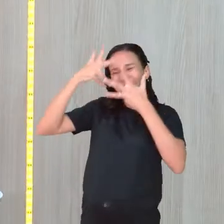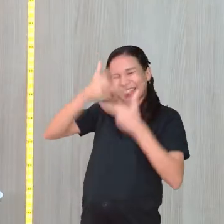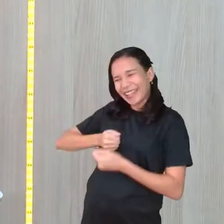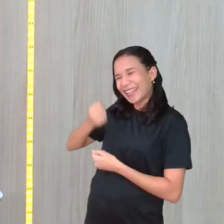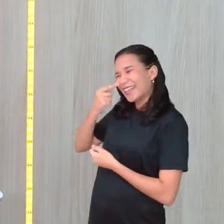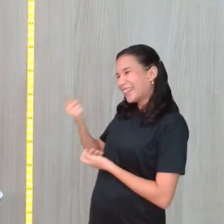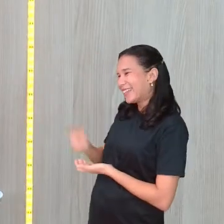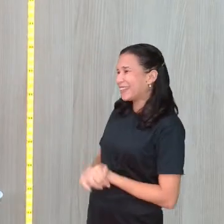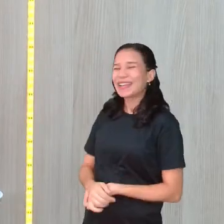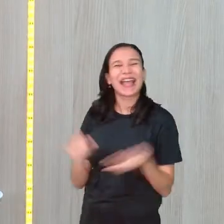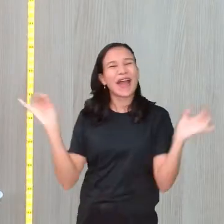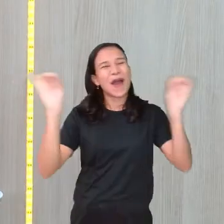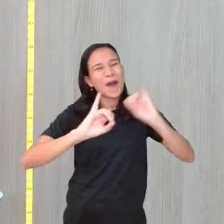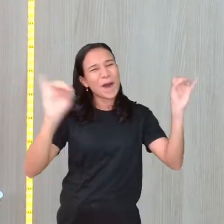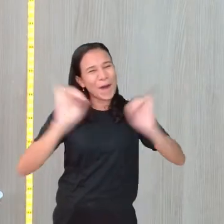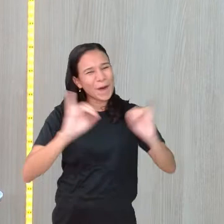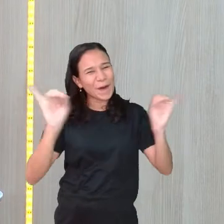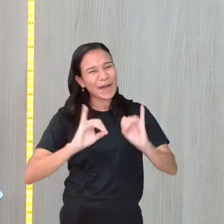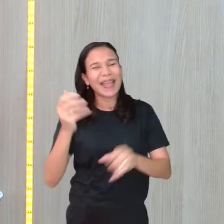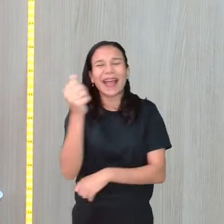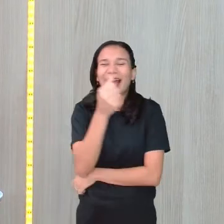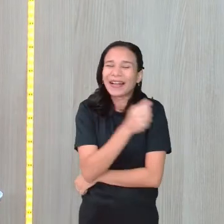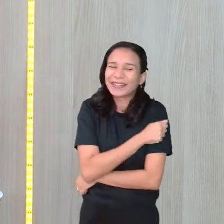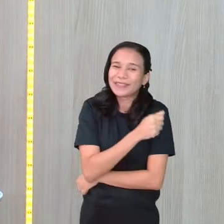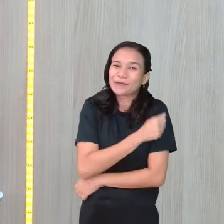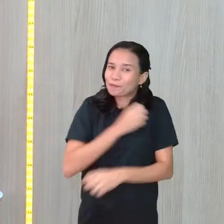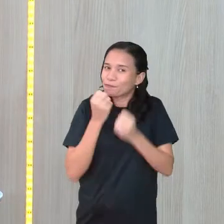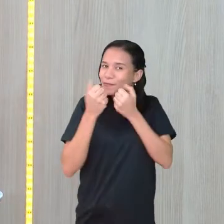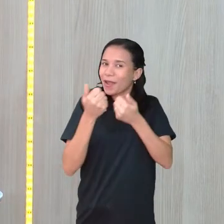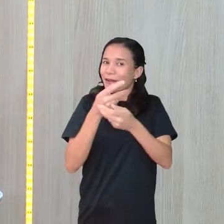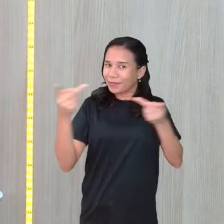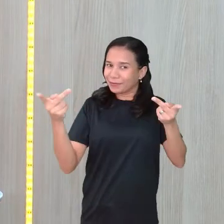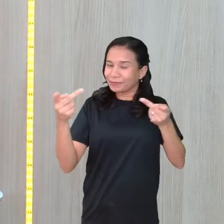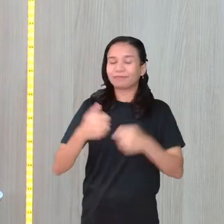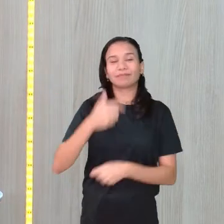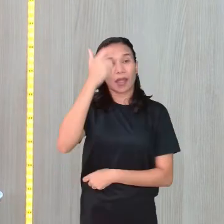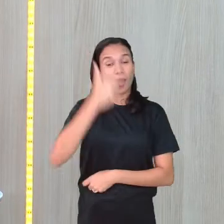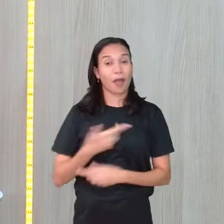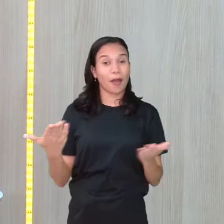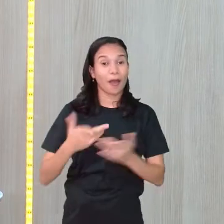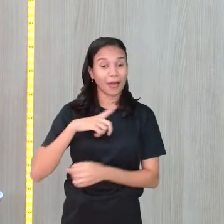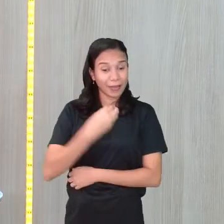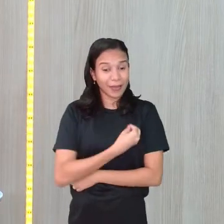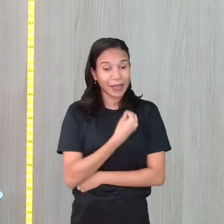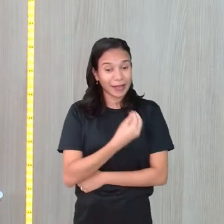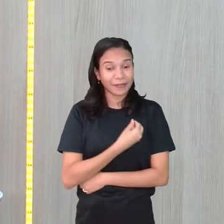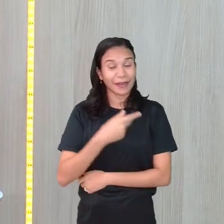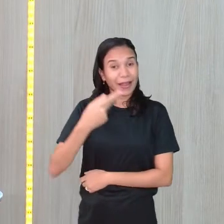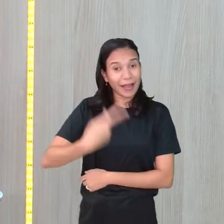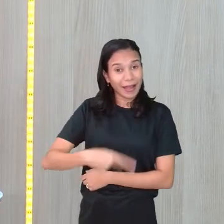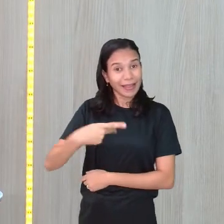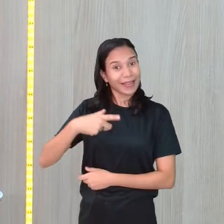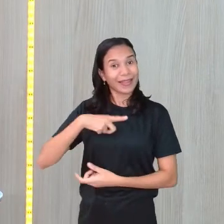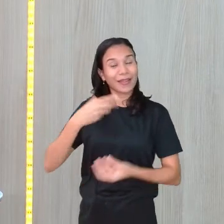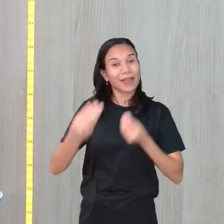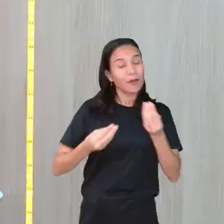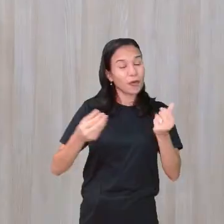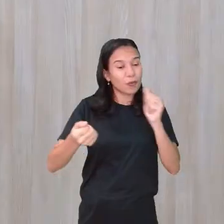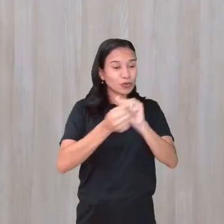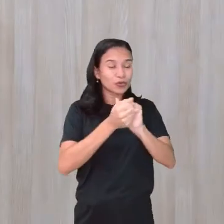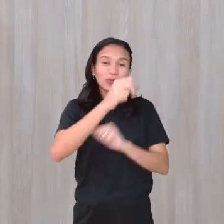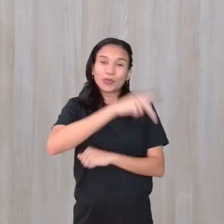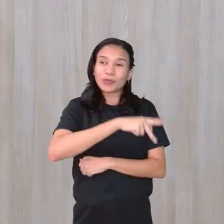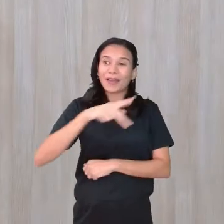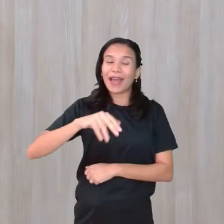linda. Olá, Adriana. Olá, alunos. Tudo bem com vocês? Eu vou estar hoje aqui, né, compartilhando com a